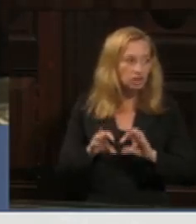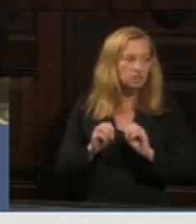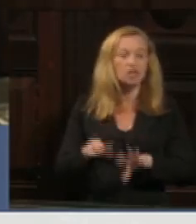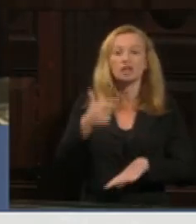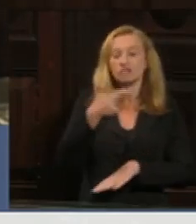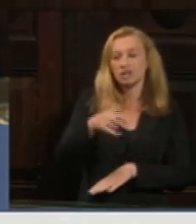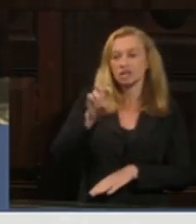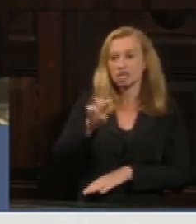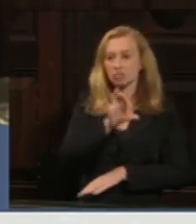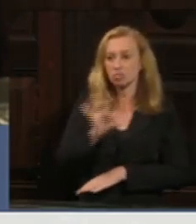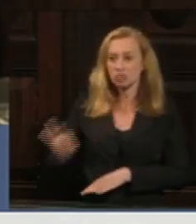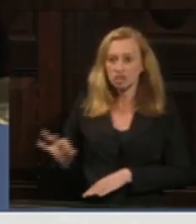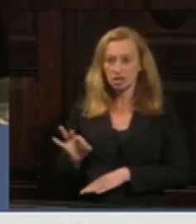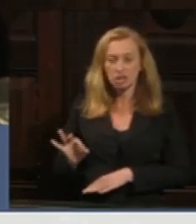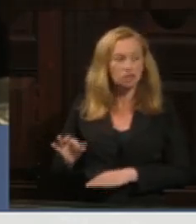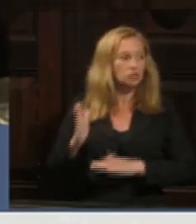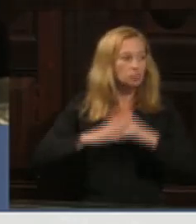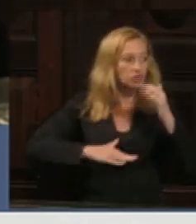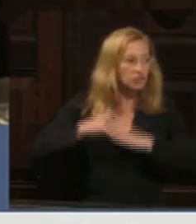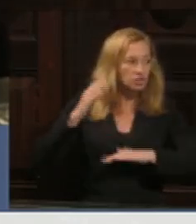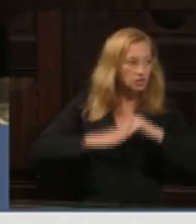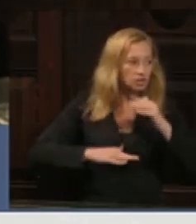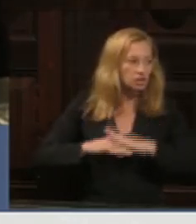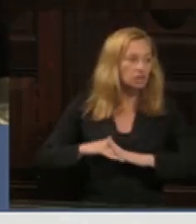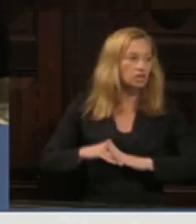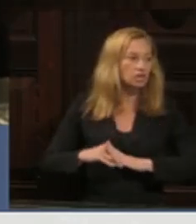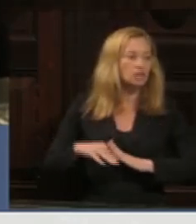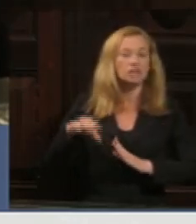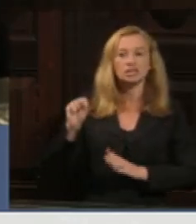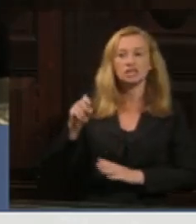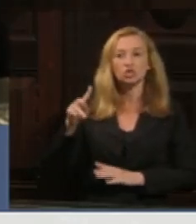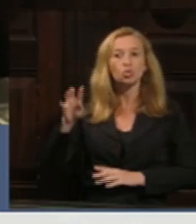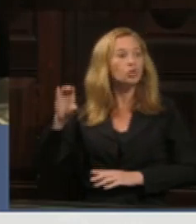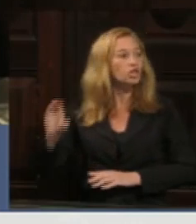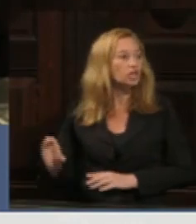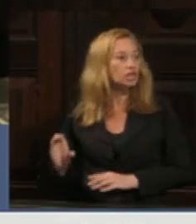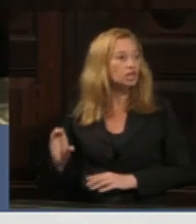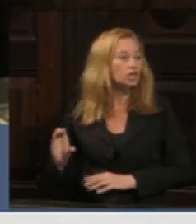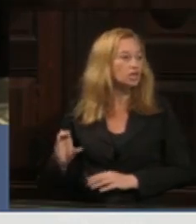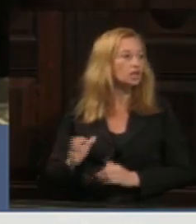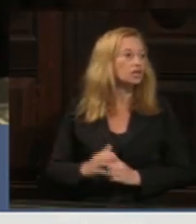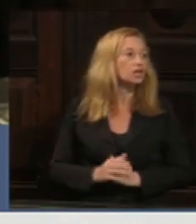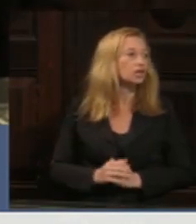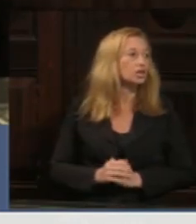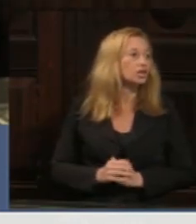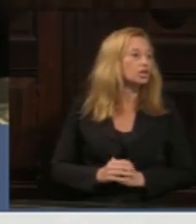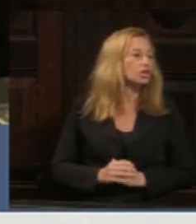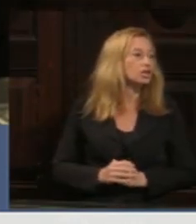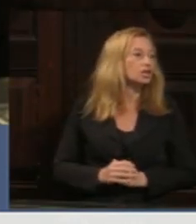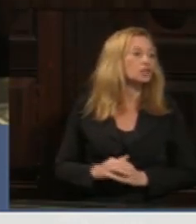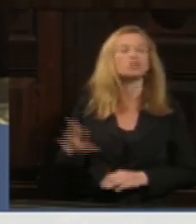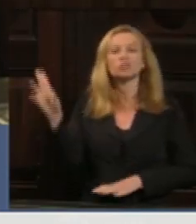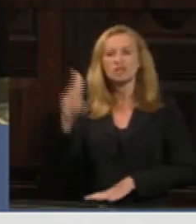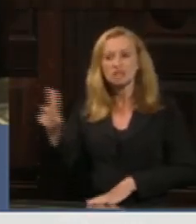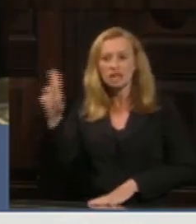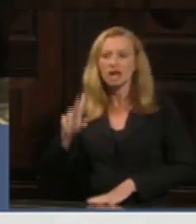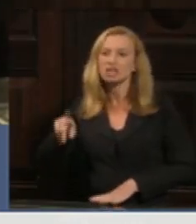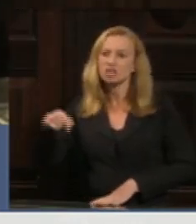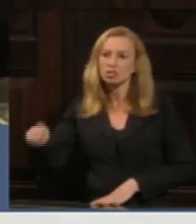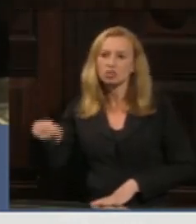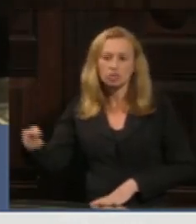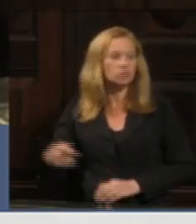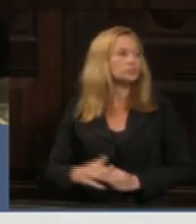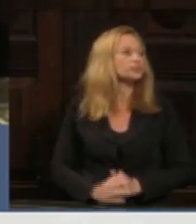25% constitucionais, pelo menos sobre a parte que fica na SEDUC. Tem uma parte da educação que não fica na SEDUC. tem a ver com os gastos das universidades, enfim.